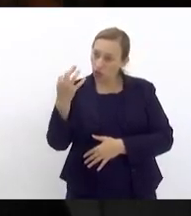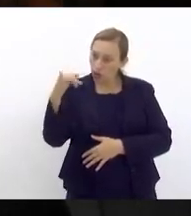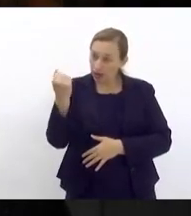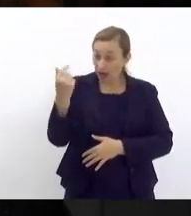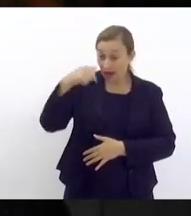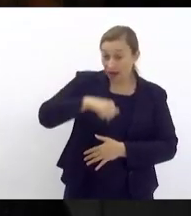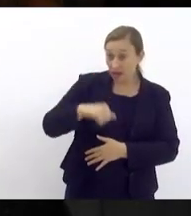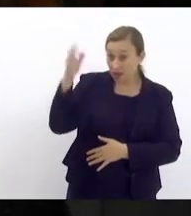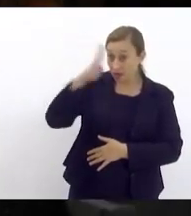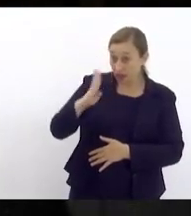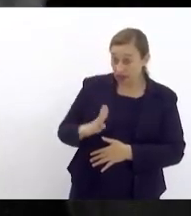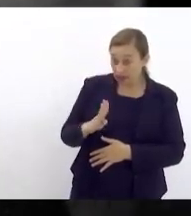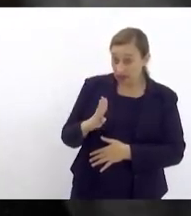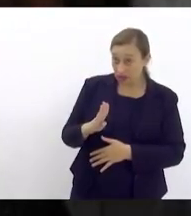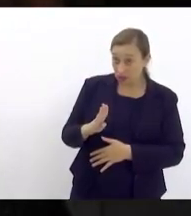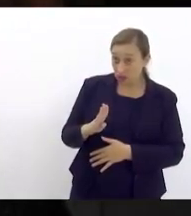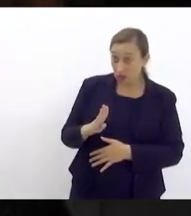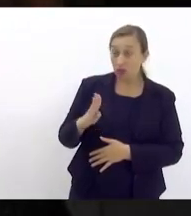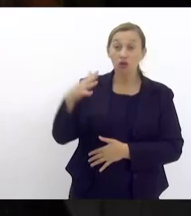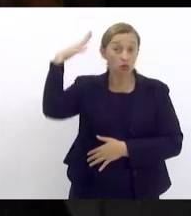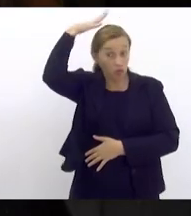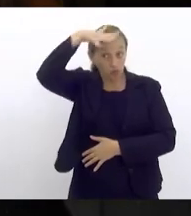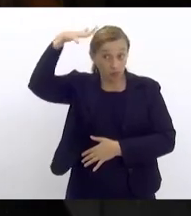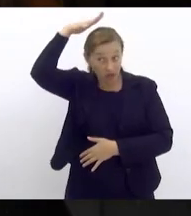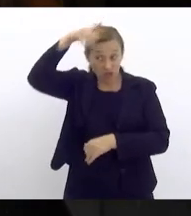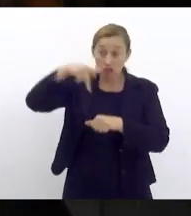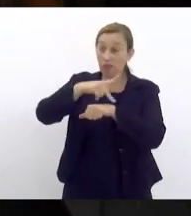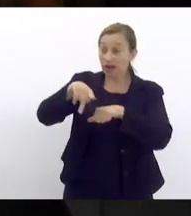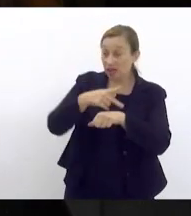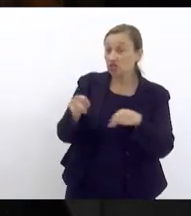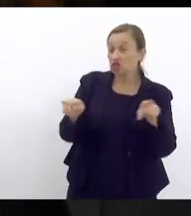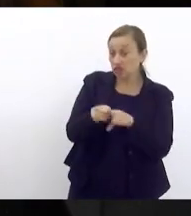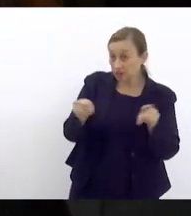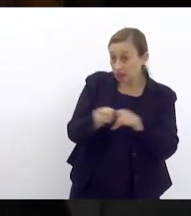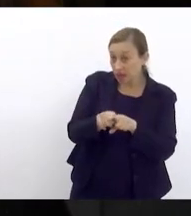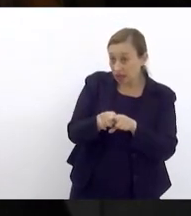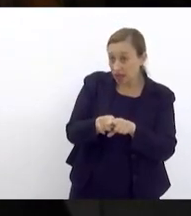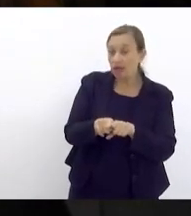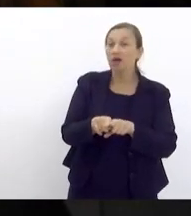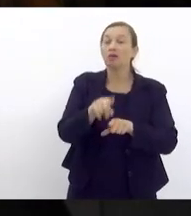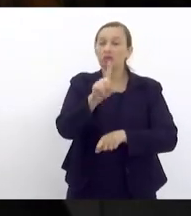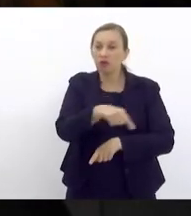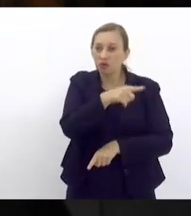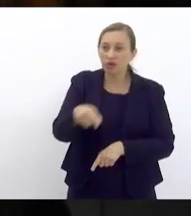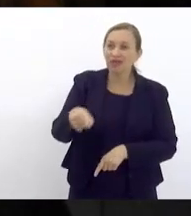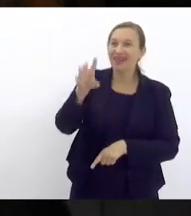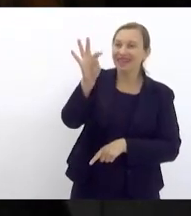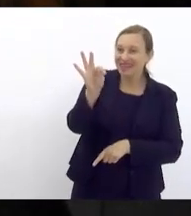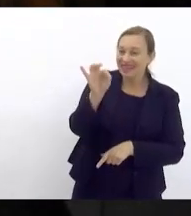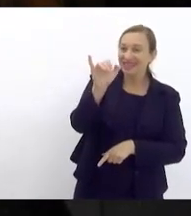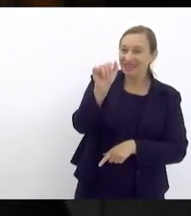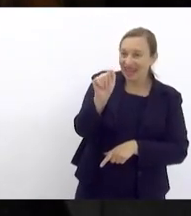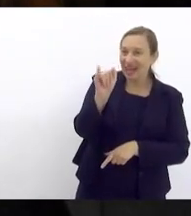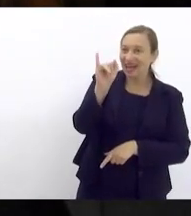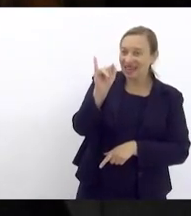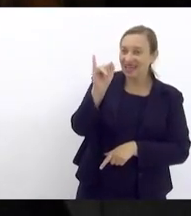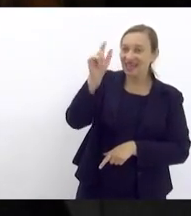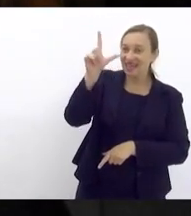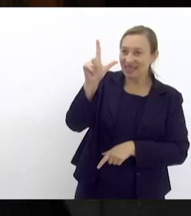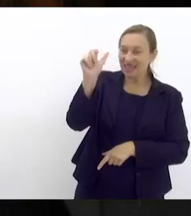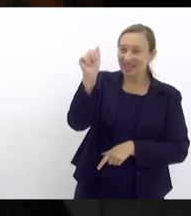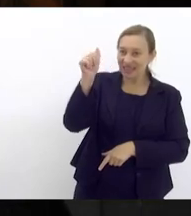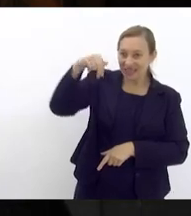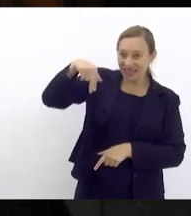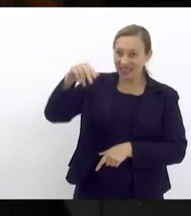no México foi proibido né na Tailândia foi proibido Então eu acho que a gente tem que ter uma posição